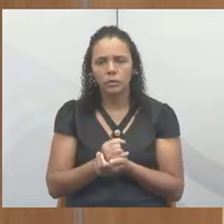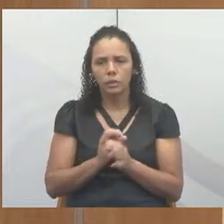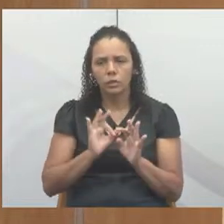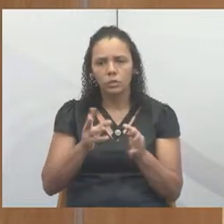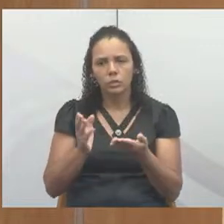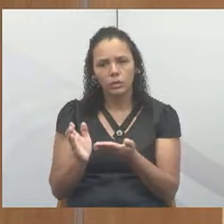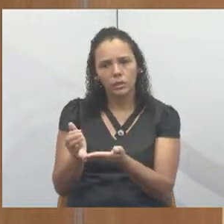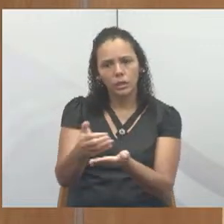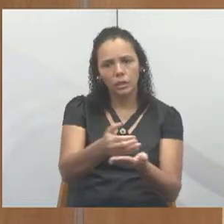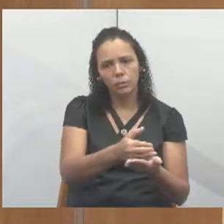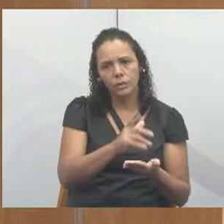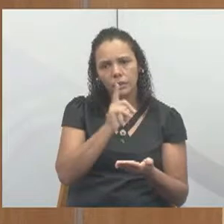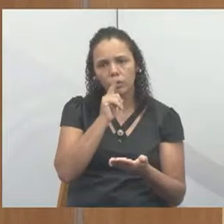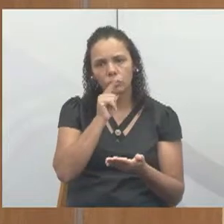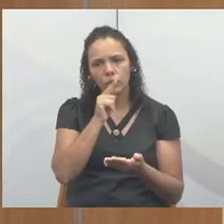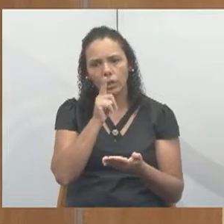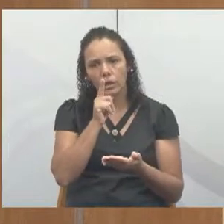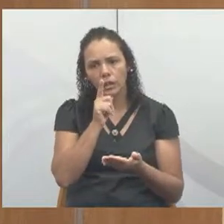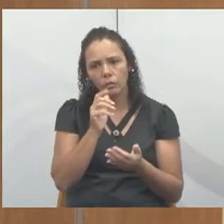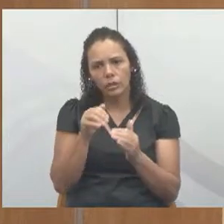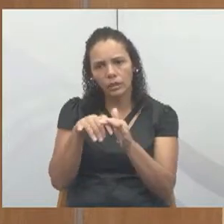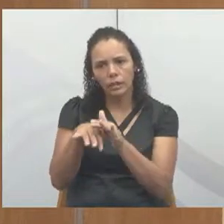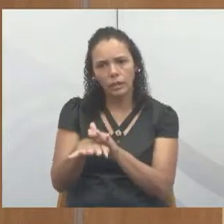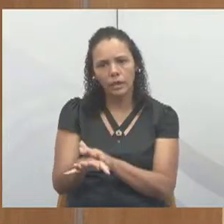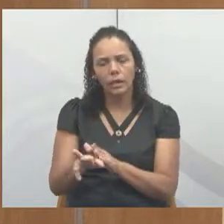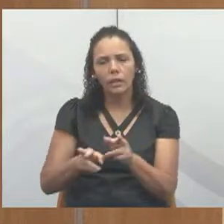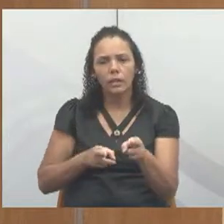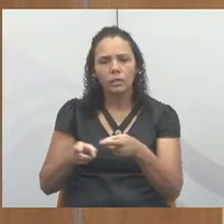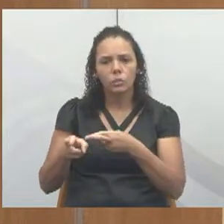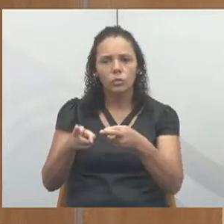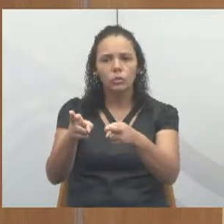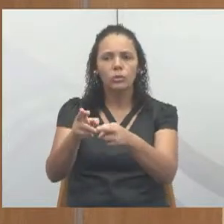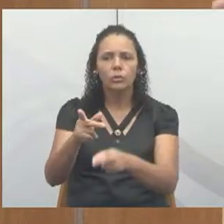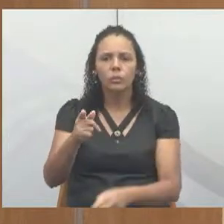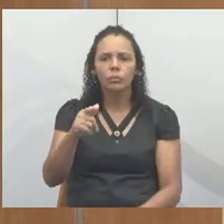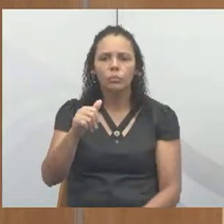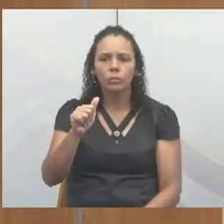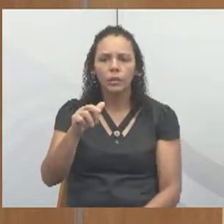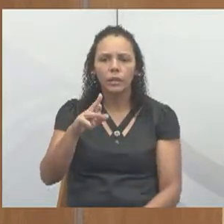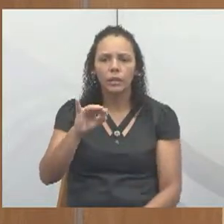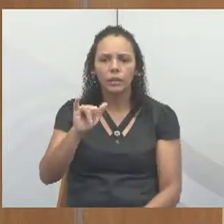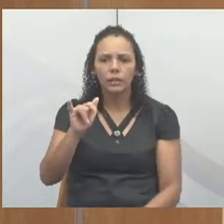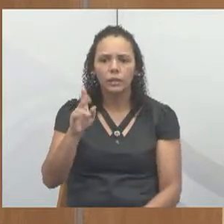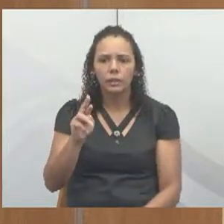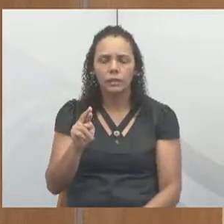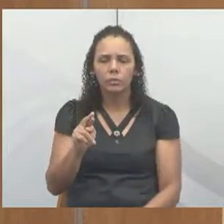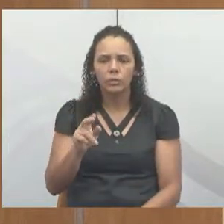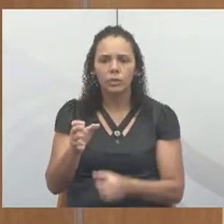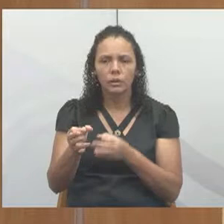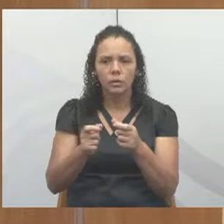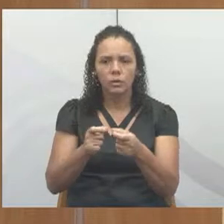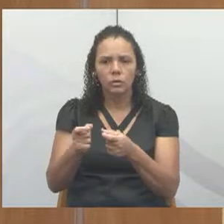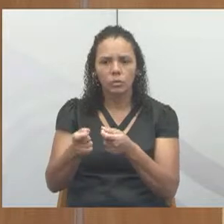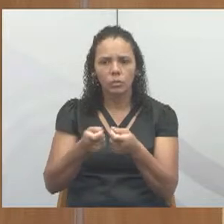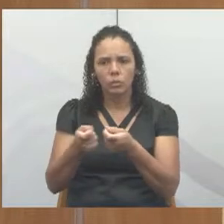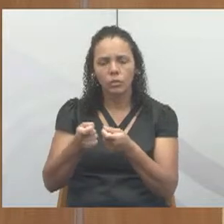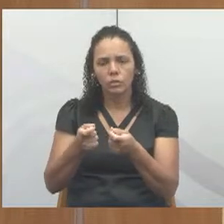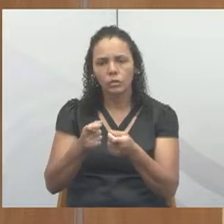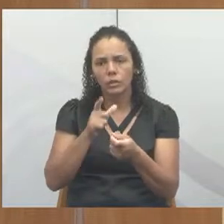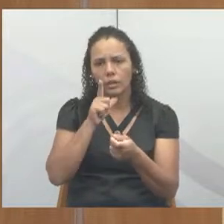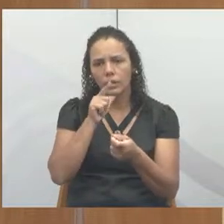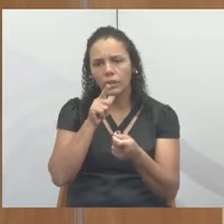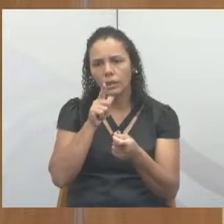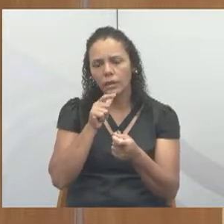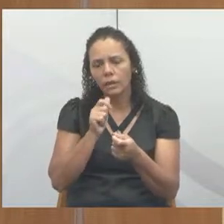água do município, ela é feita no Rio Paraíba do Sul. O Rio Paraíba ele é controlado, a vazão d'água dele, pelas represas